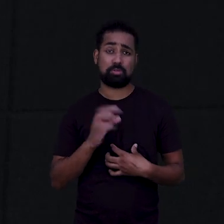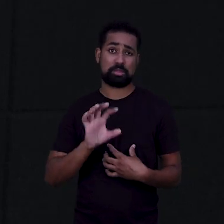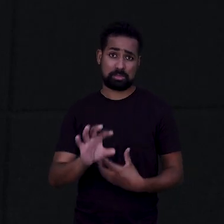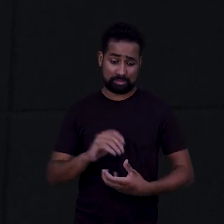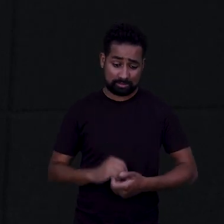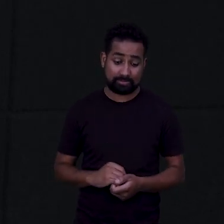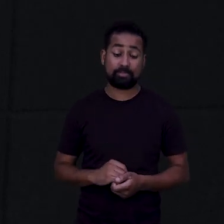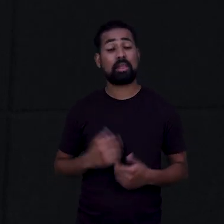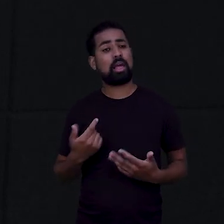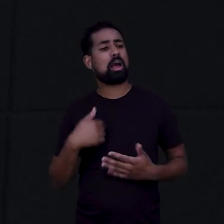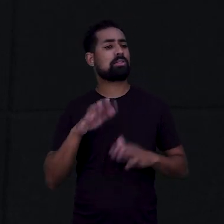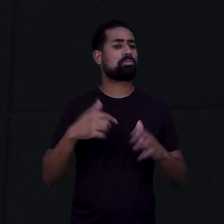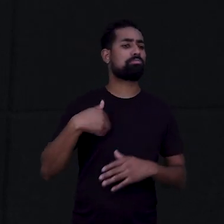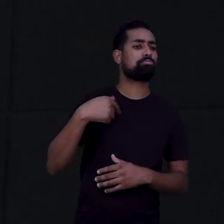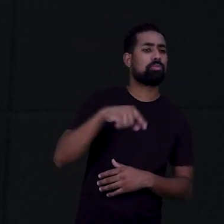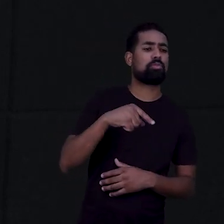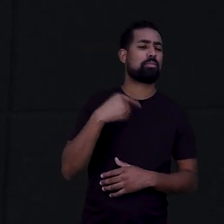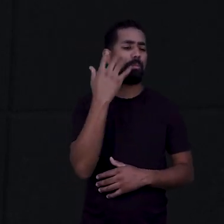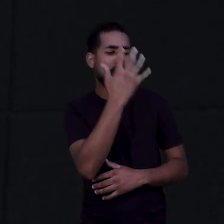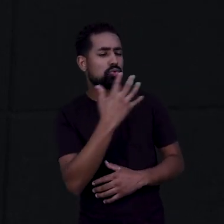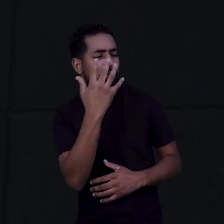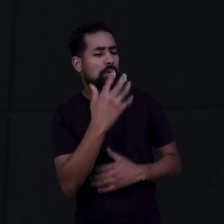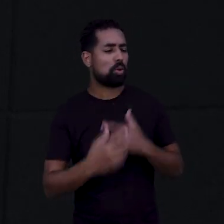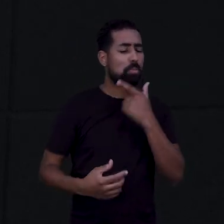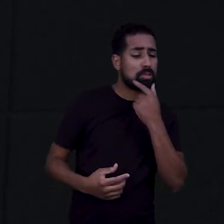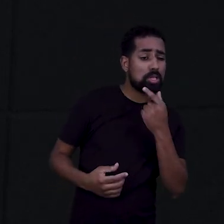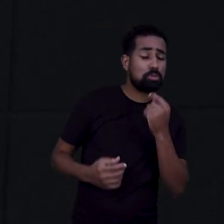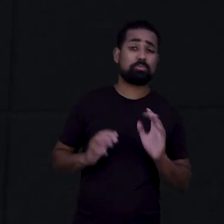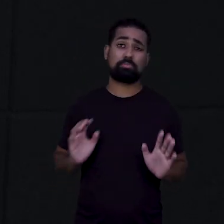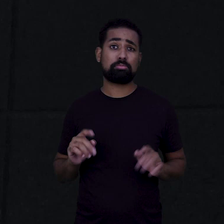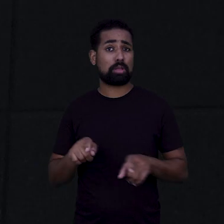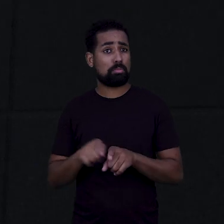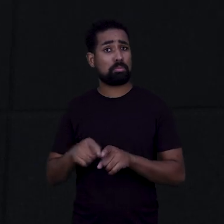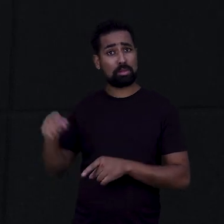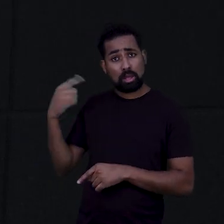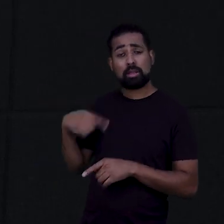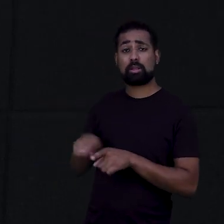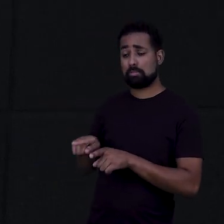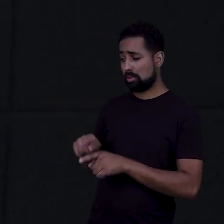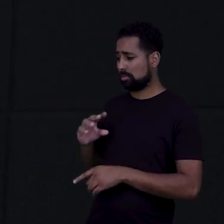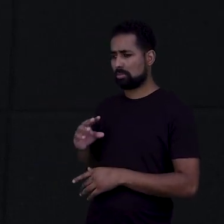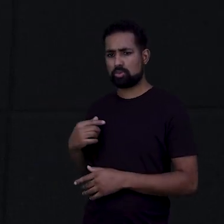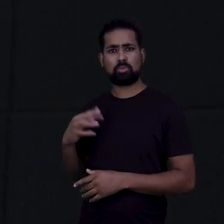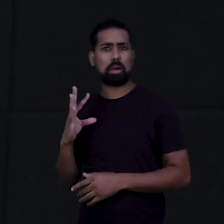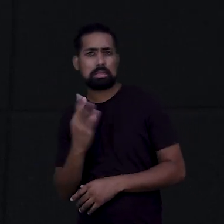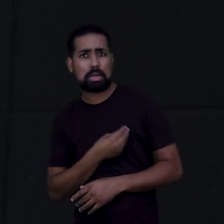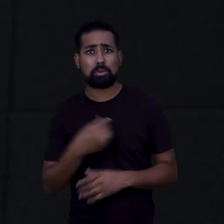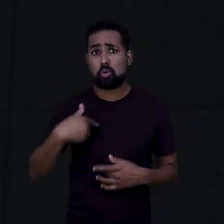se eu terminar com a Mônica, eu vou me apaixonar tudo em caroto por uma